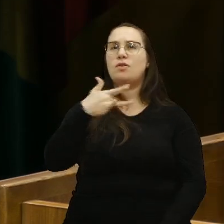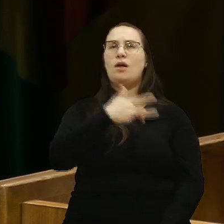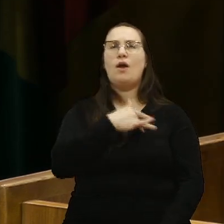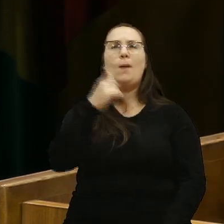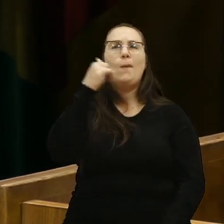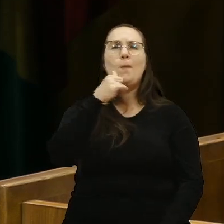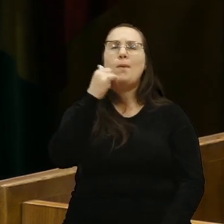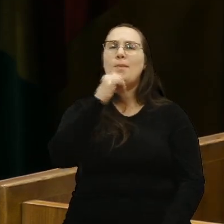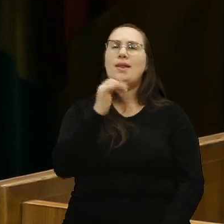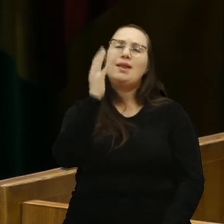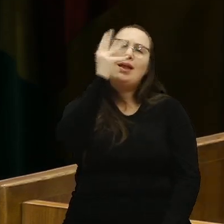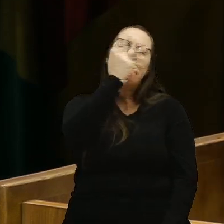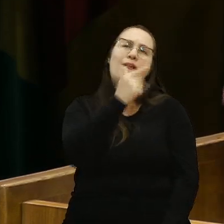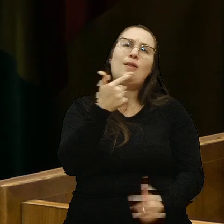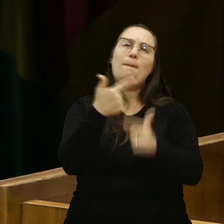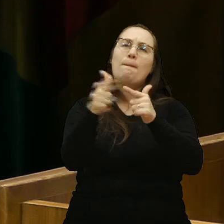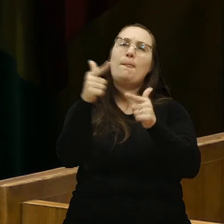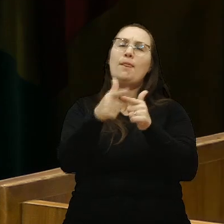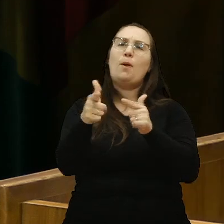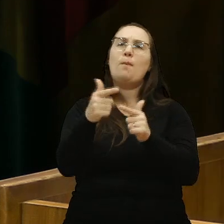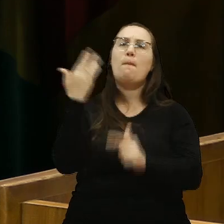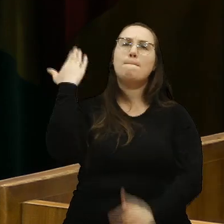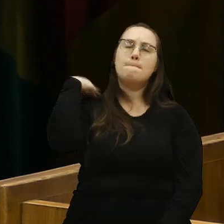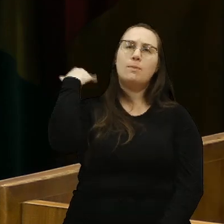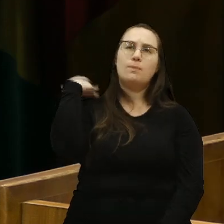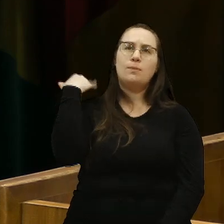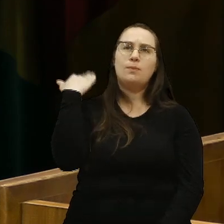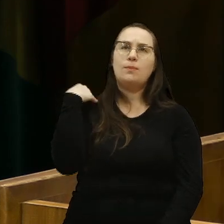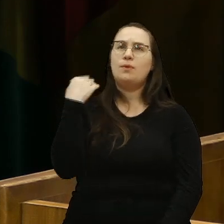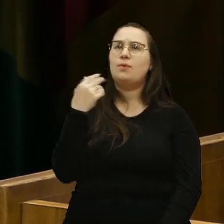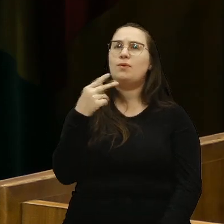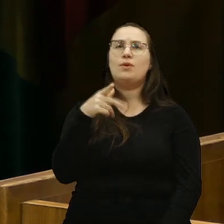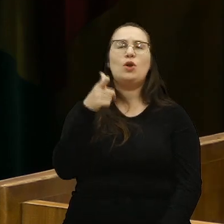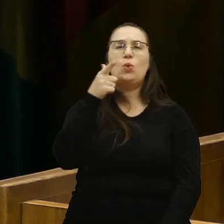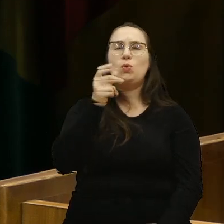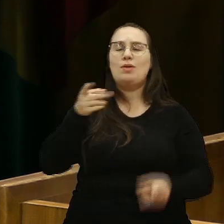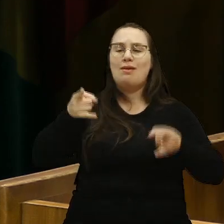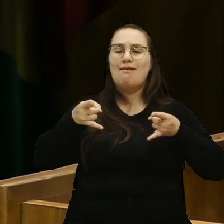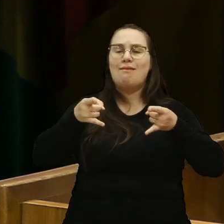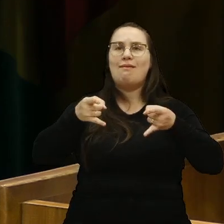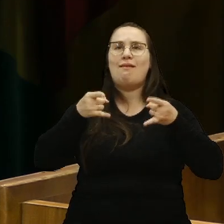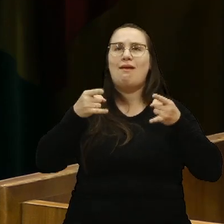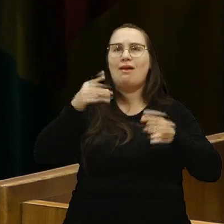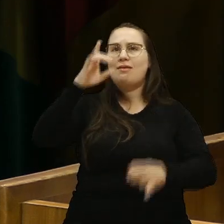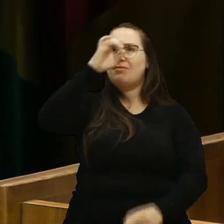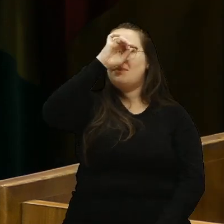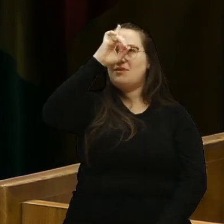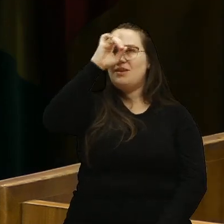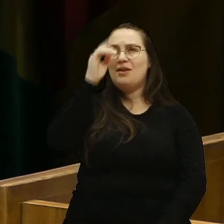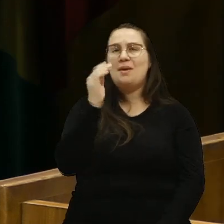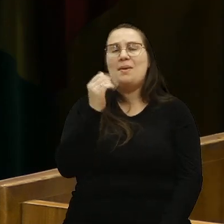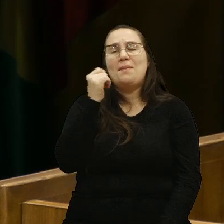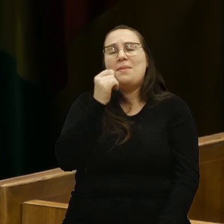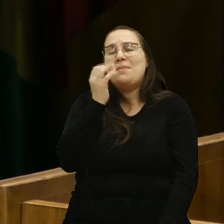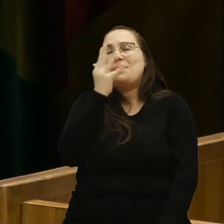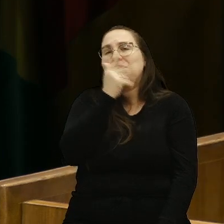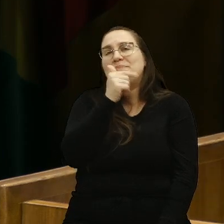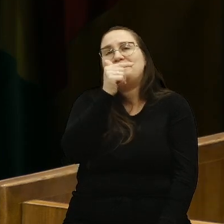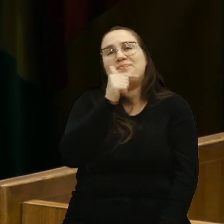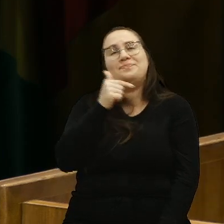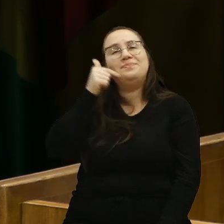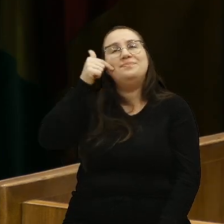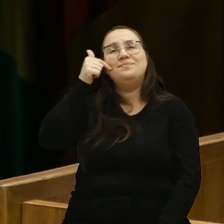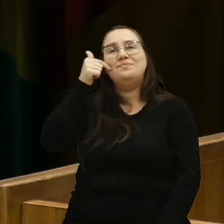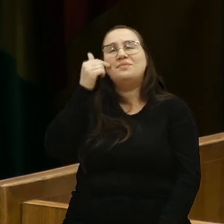de pulmonar, evoluindo, sem conseguir leito, e uma menina linda sorrindo. E eu fico